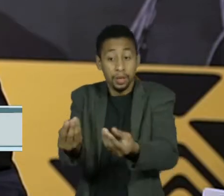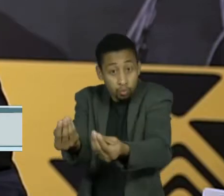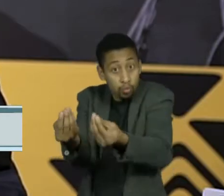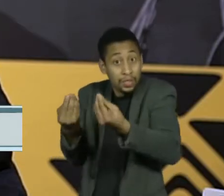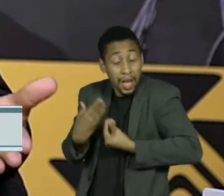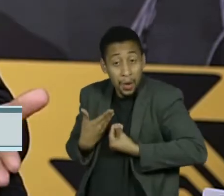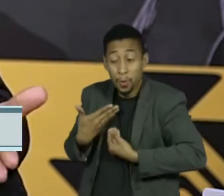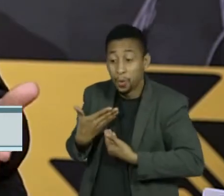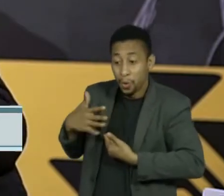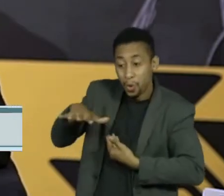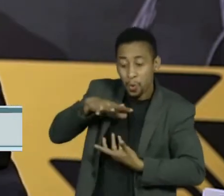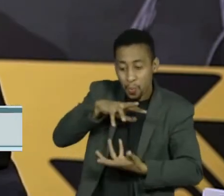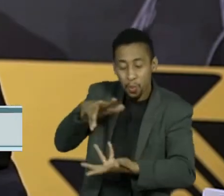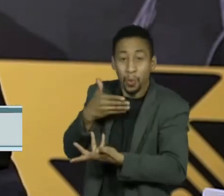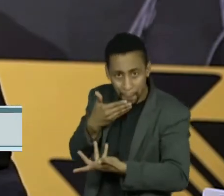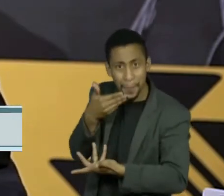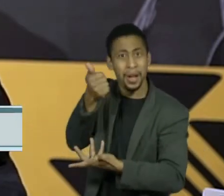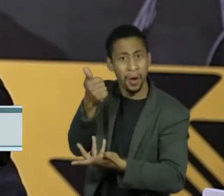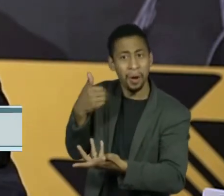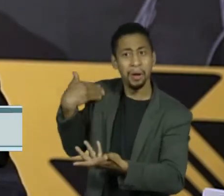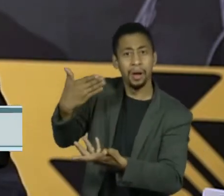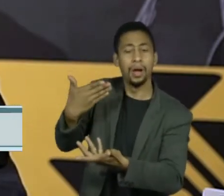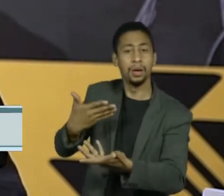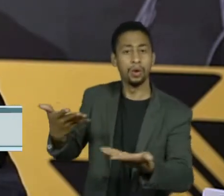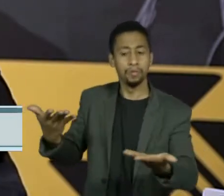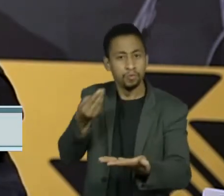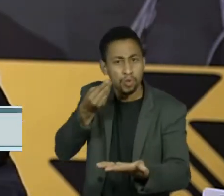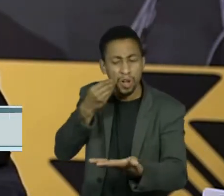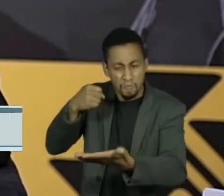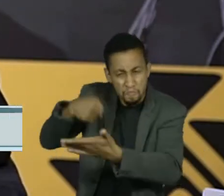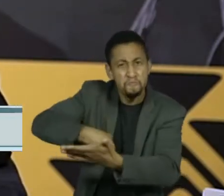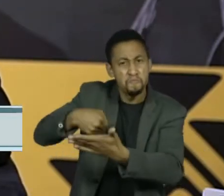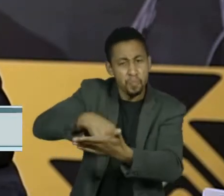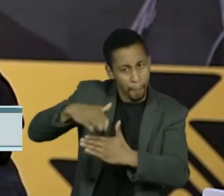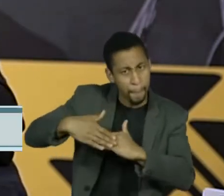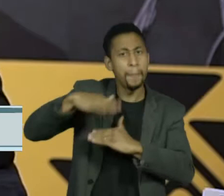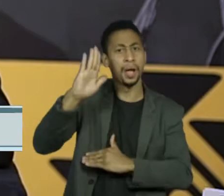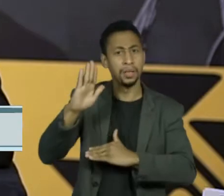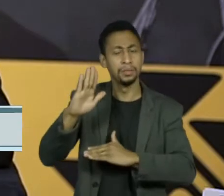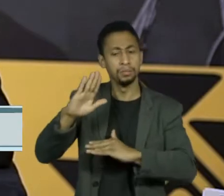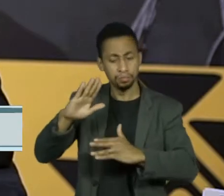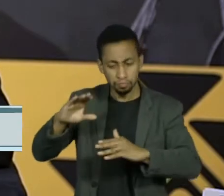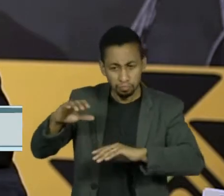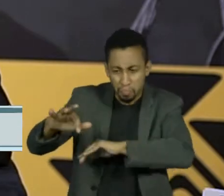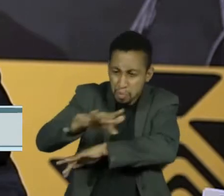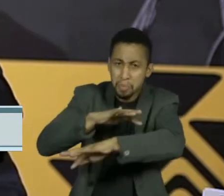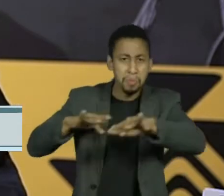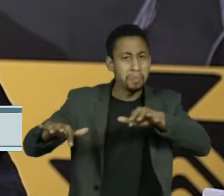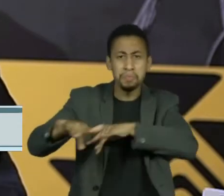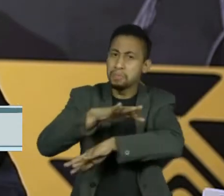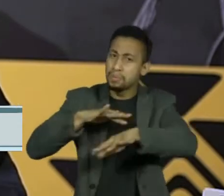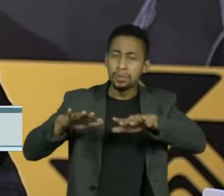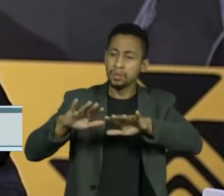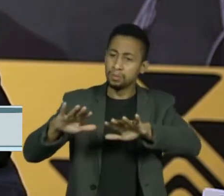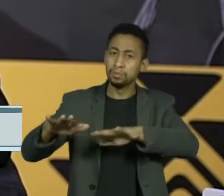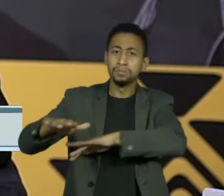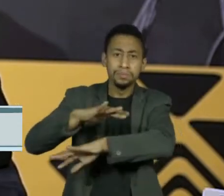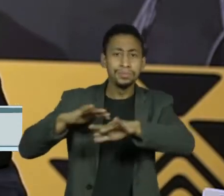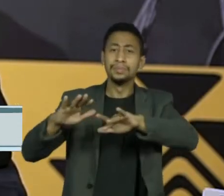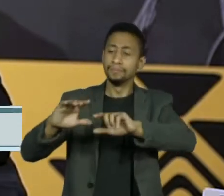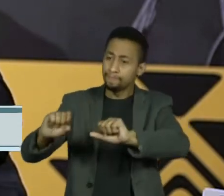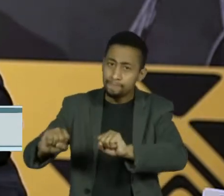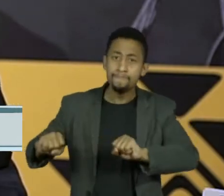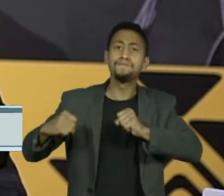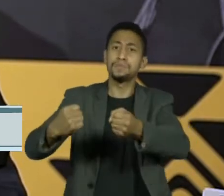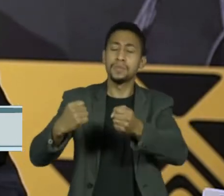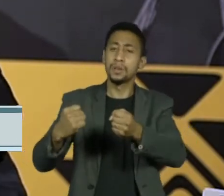seu tempo. E agora nós temos esse compromisso, nós temos esse dever cívico de fazer uma rebelião civil para não permitir que esse estado de